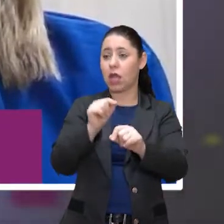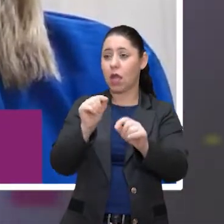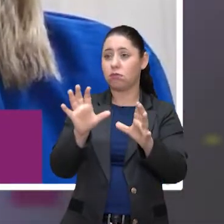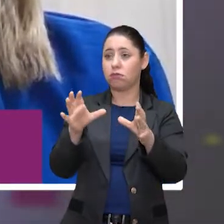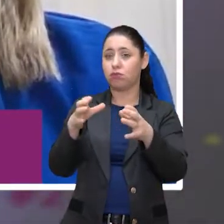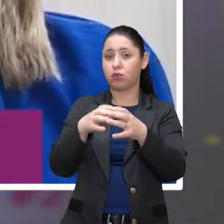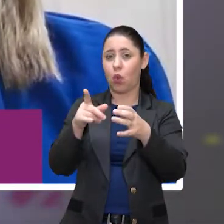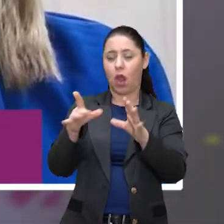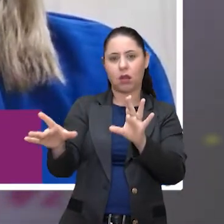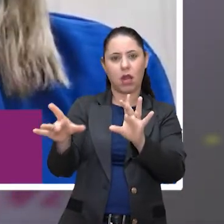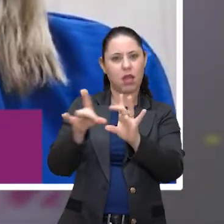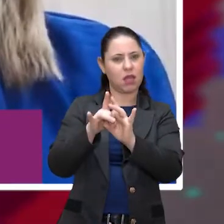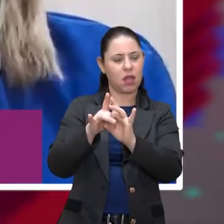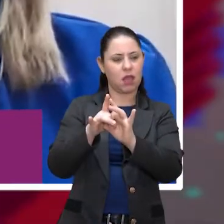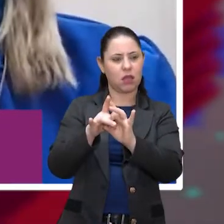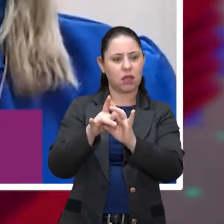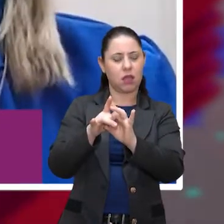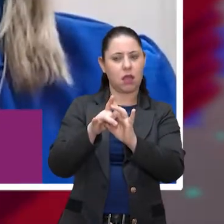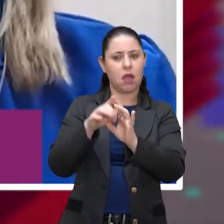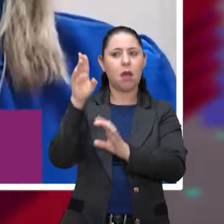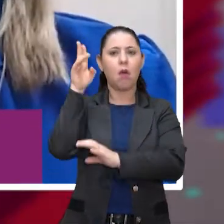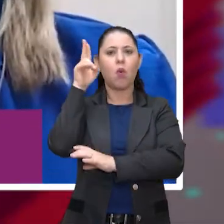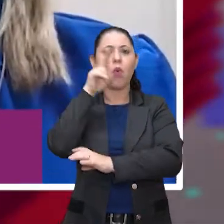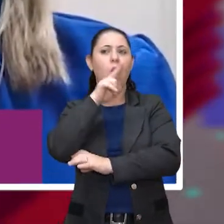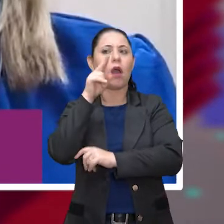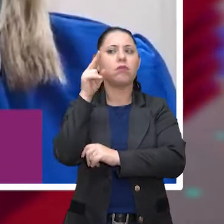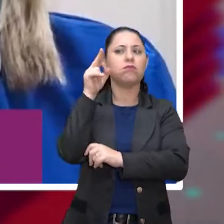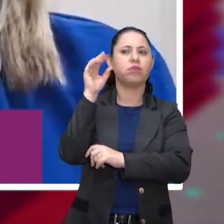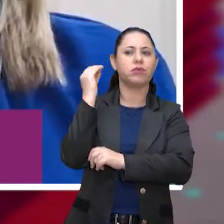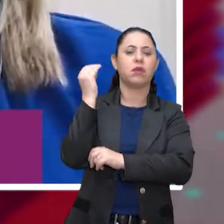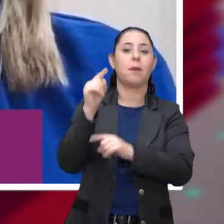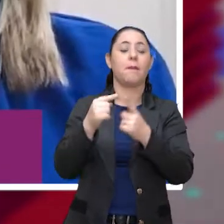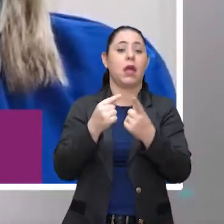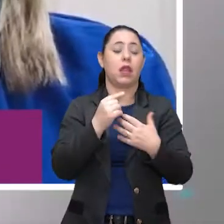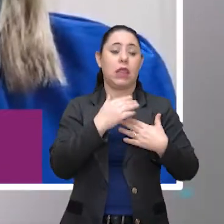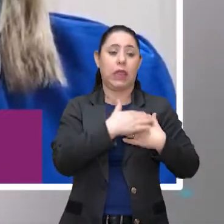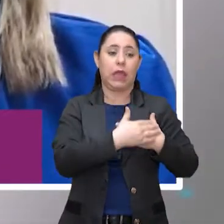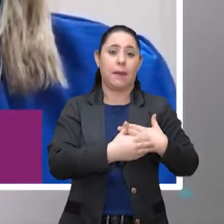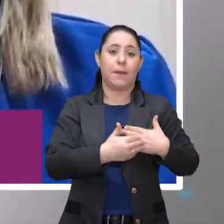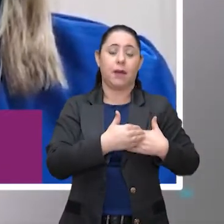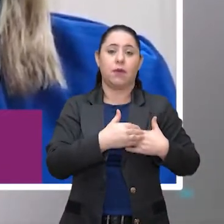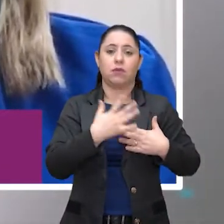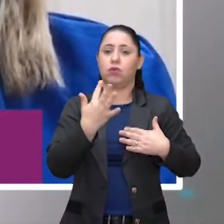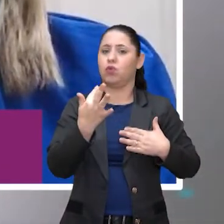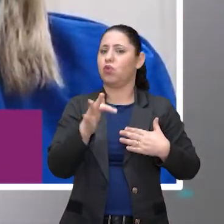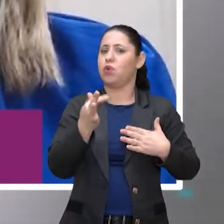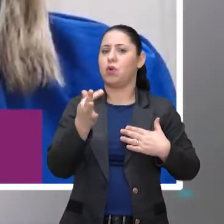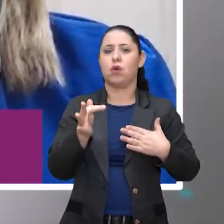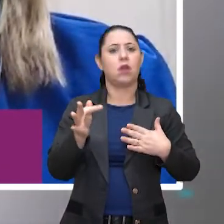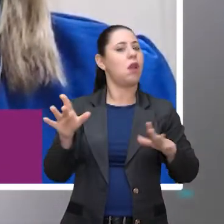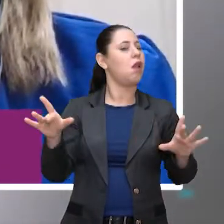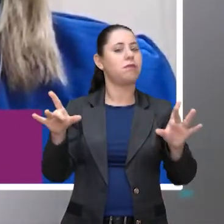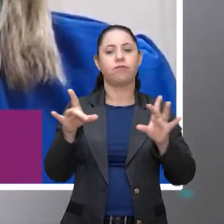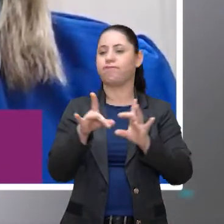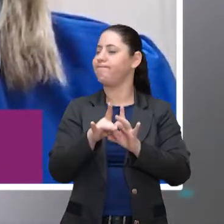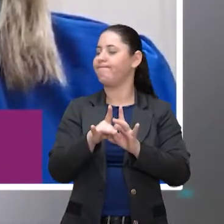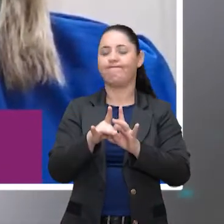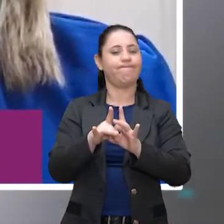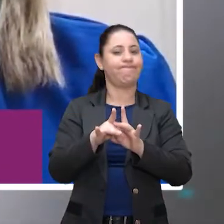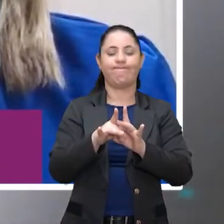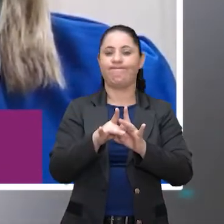alguma coisa grave. Porém, na mama, a dor ela não está relacionada diretamente